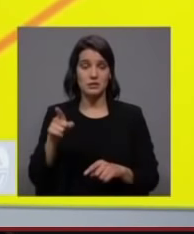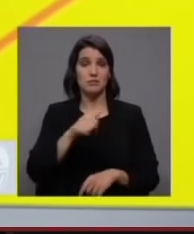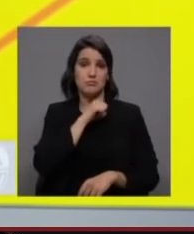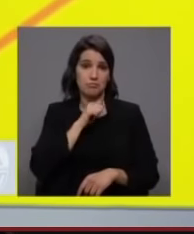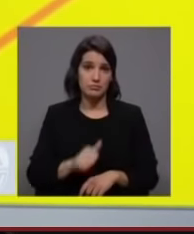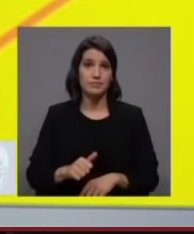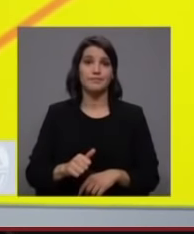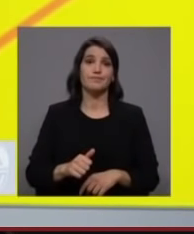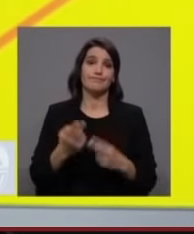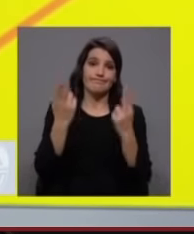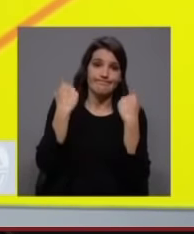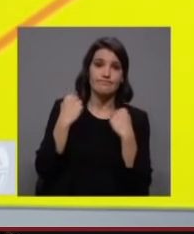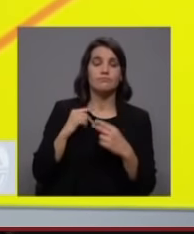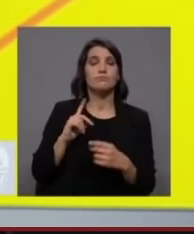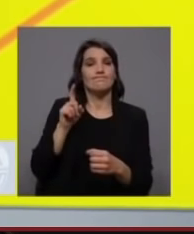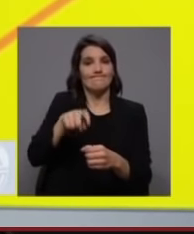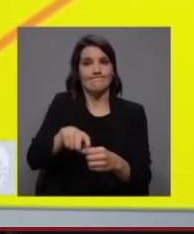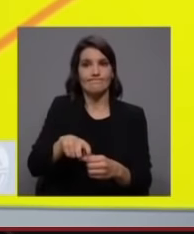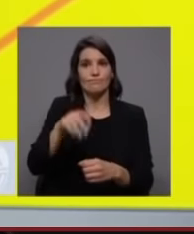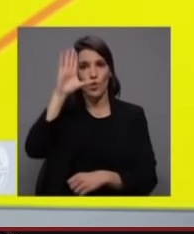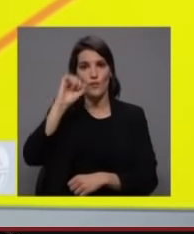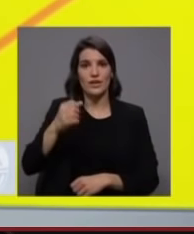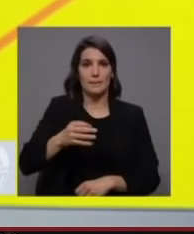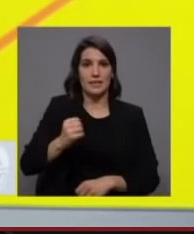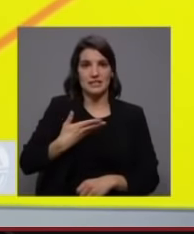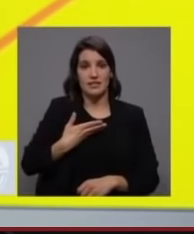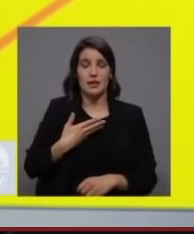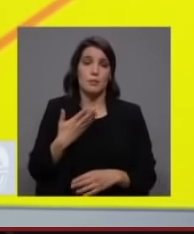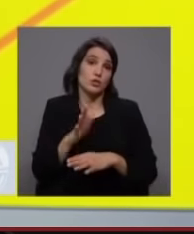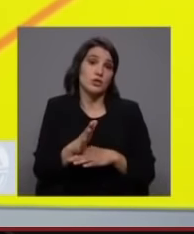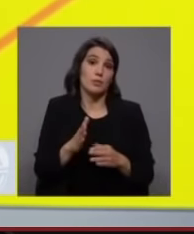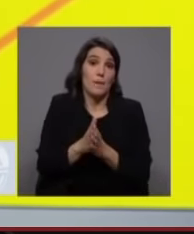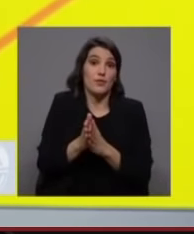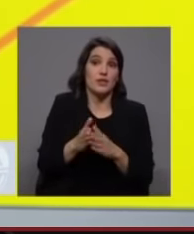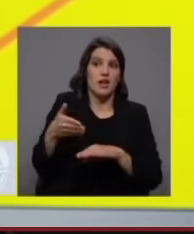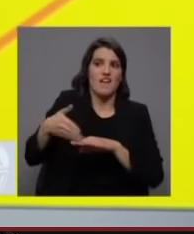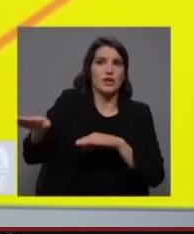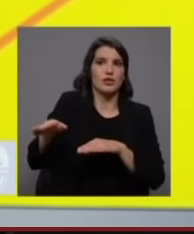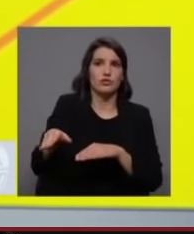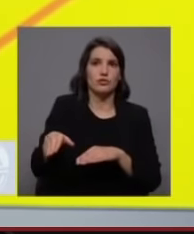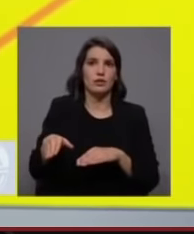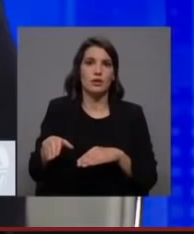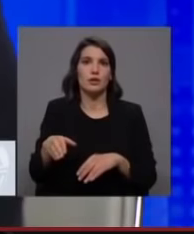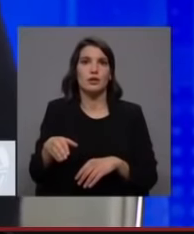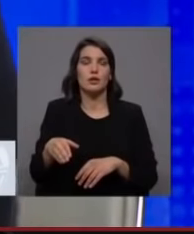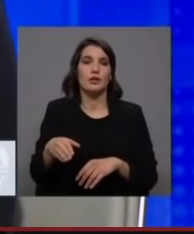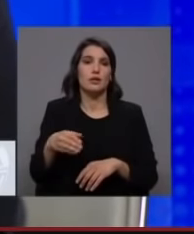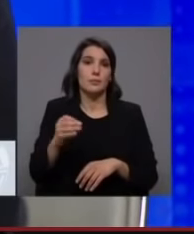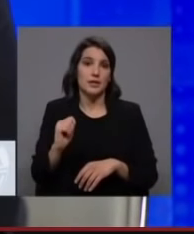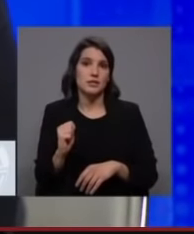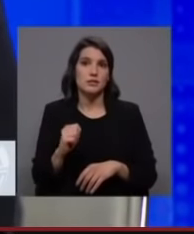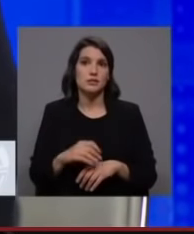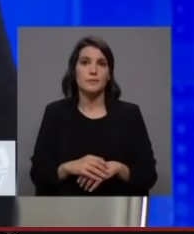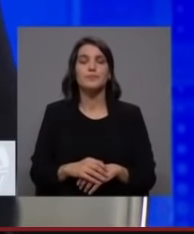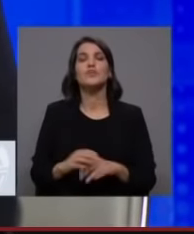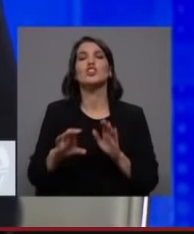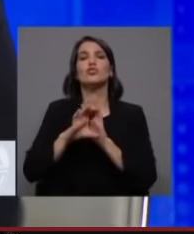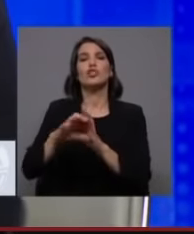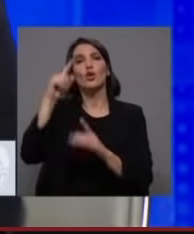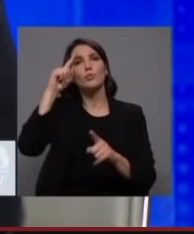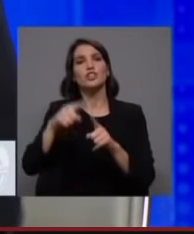disposto a sacrificar-se fazer parte de um governo peste para afastar por exemplo um apoio uma avaliação ou chega de instrumento enganar objetivo